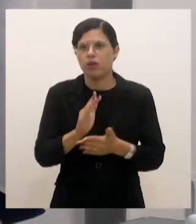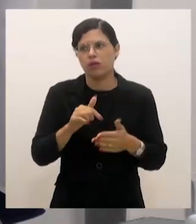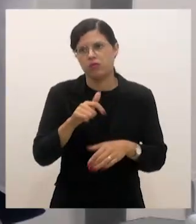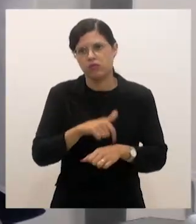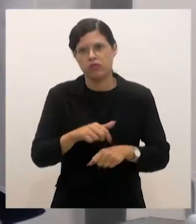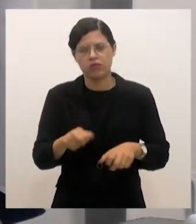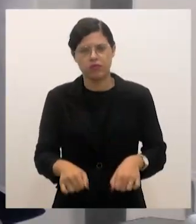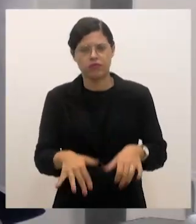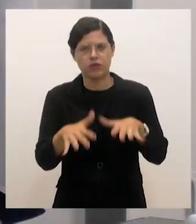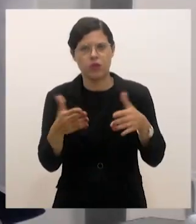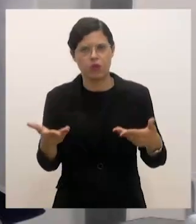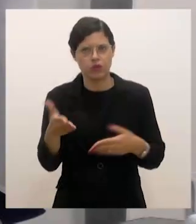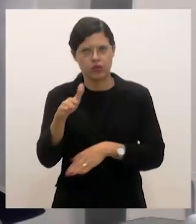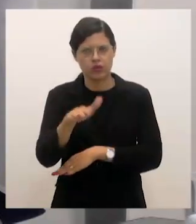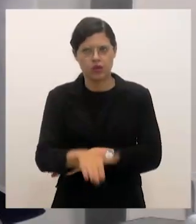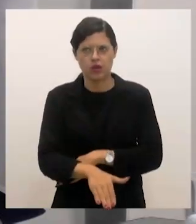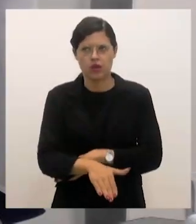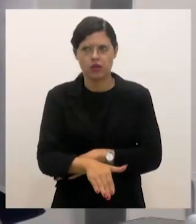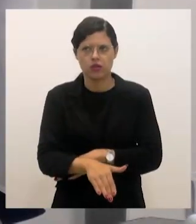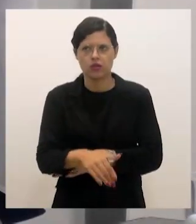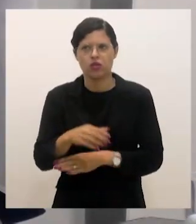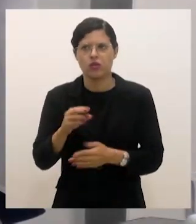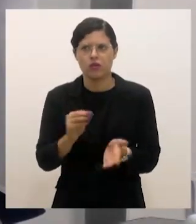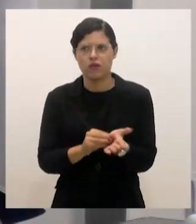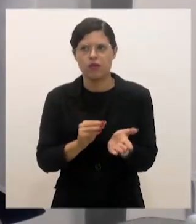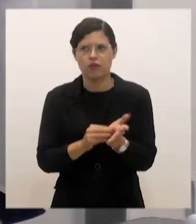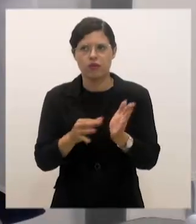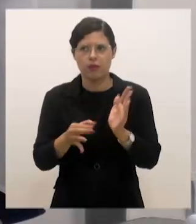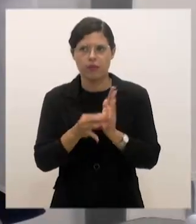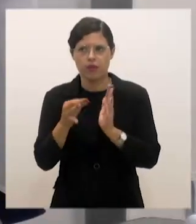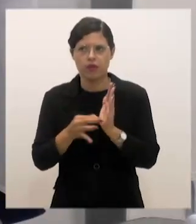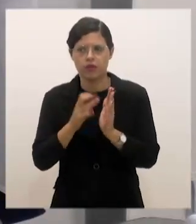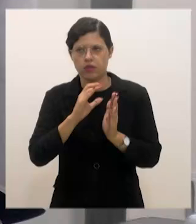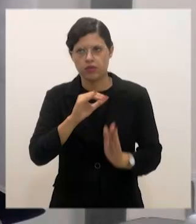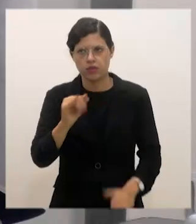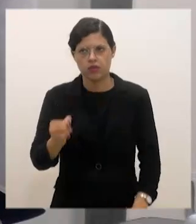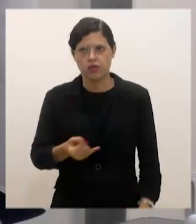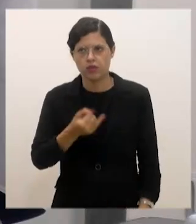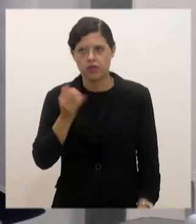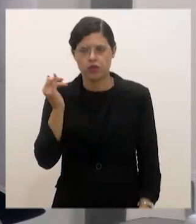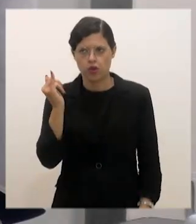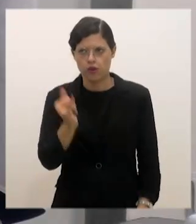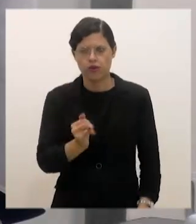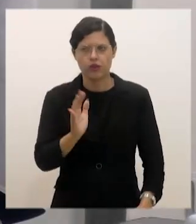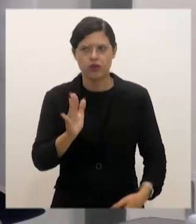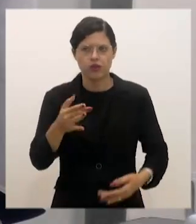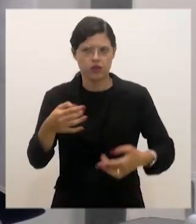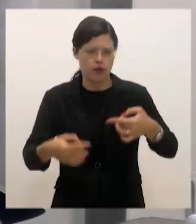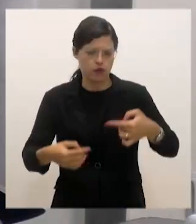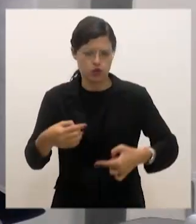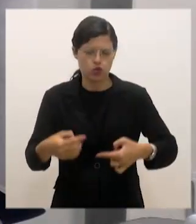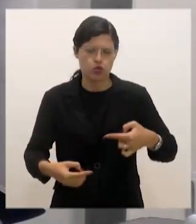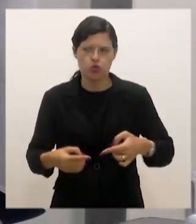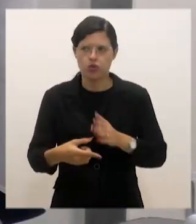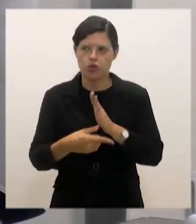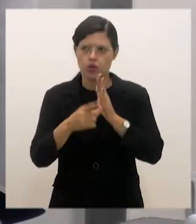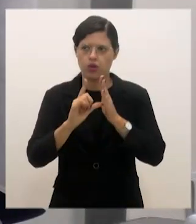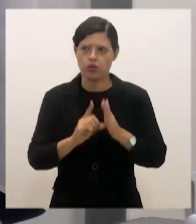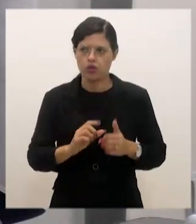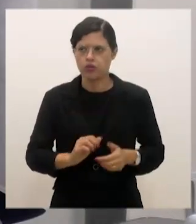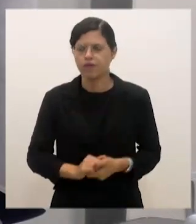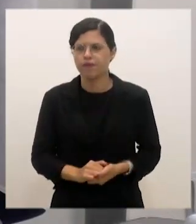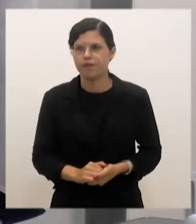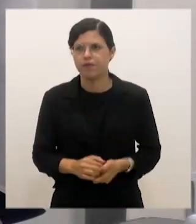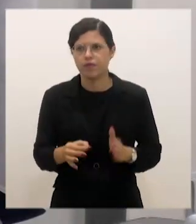plenário hoje à tarde, vai ficar pendendo de parecer da CCJ e a gente simplesmente informa que já foi discutido anteriormente aqui.